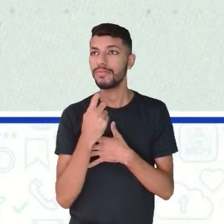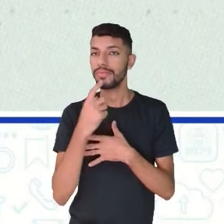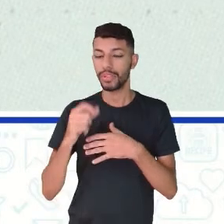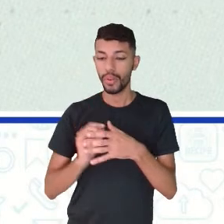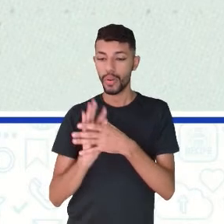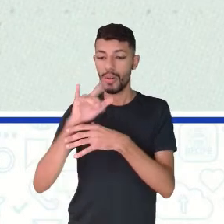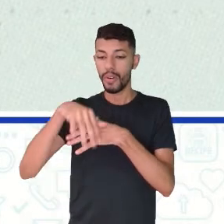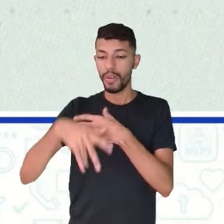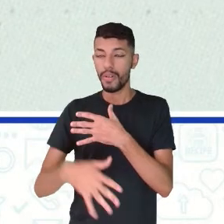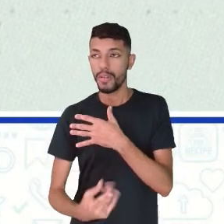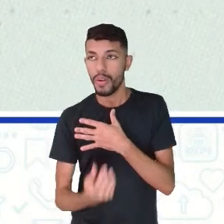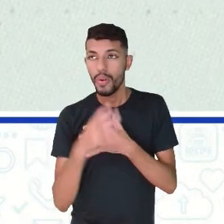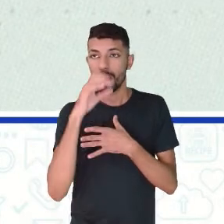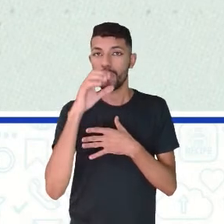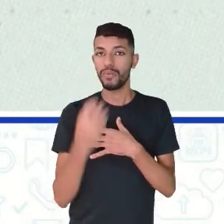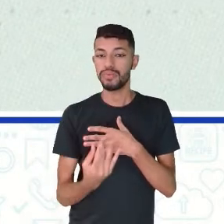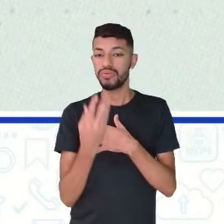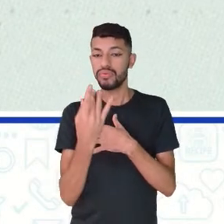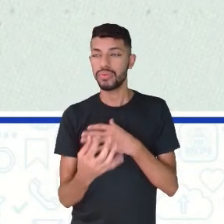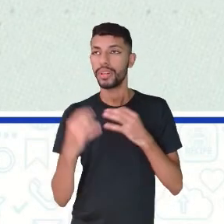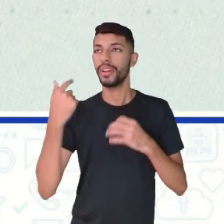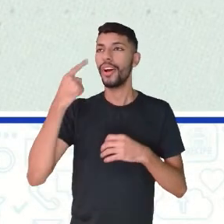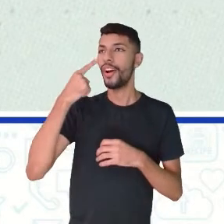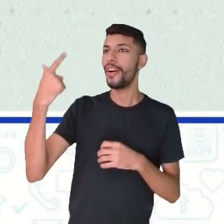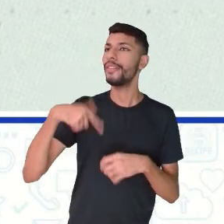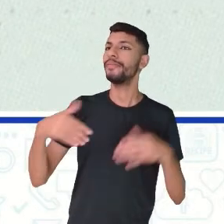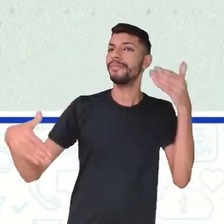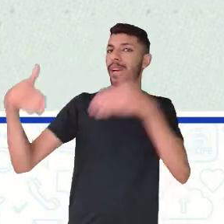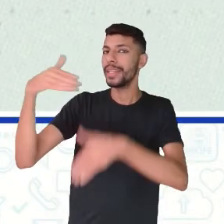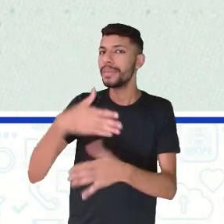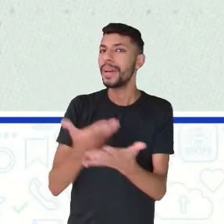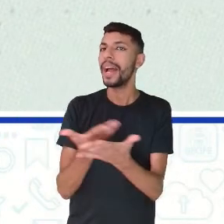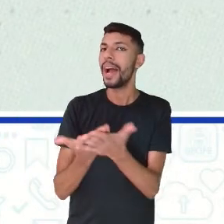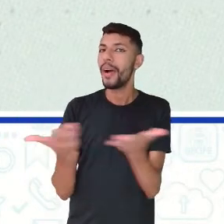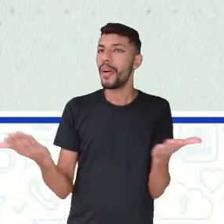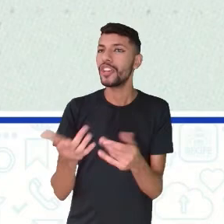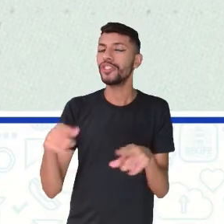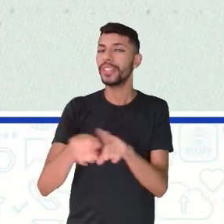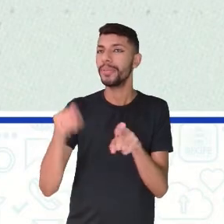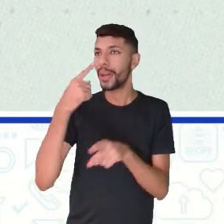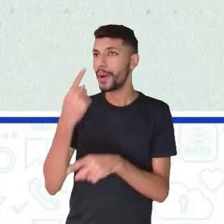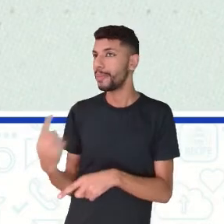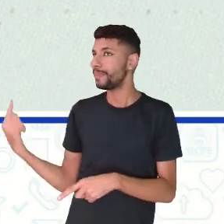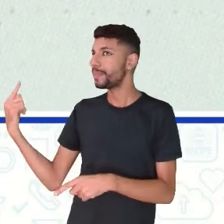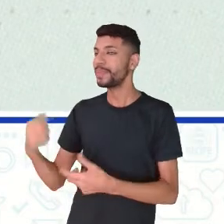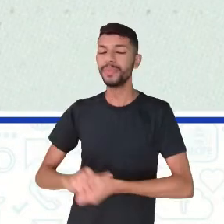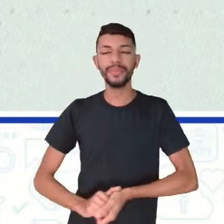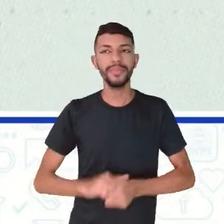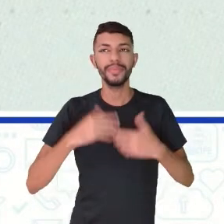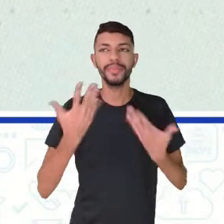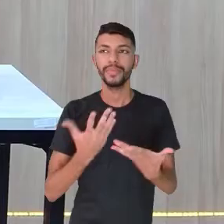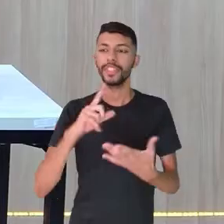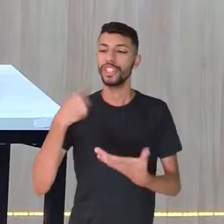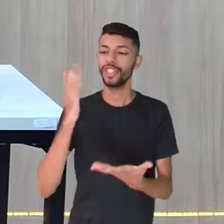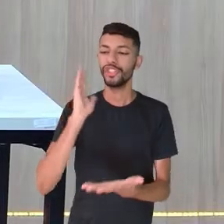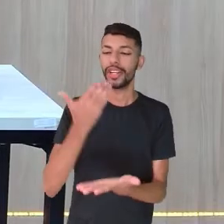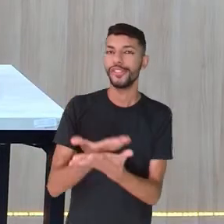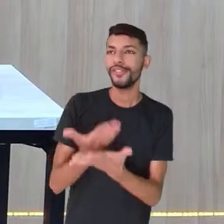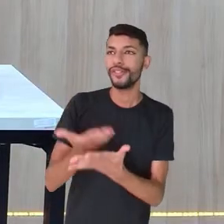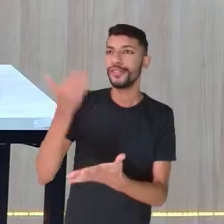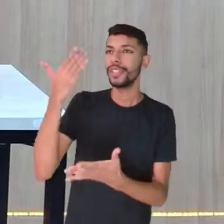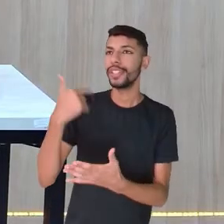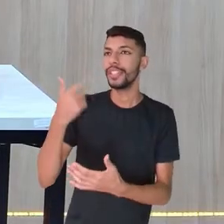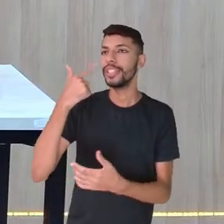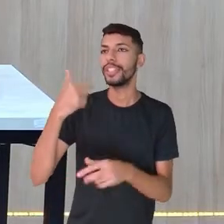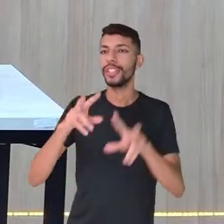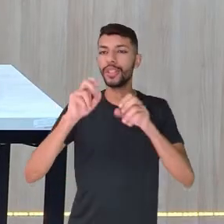irei participar da aula de hoje também. Então, nós já conversamos a respeito do vulcão, né? Vimos a questão da lava, vimos